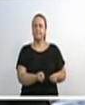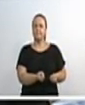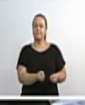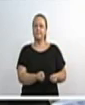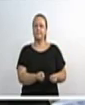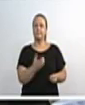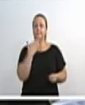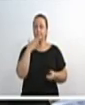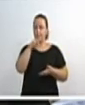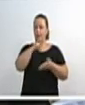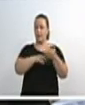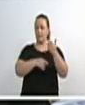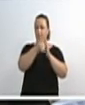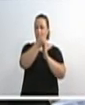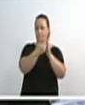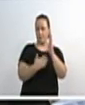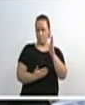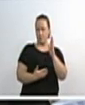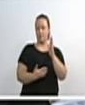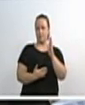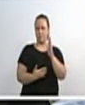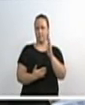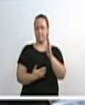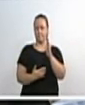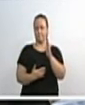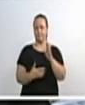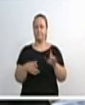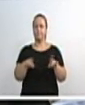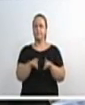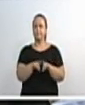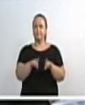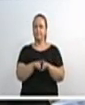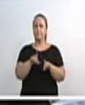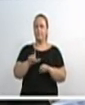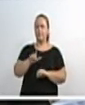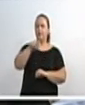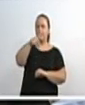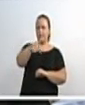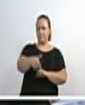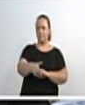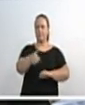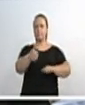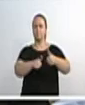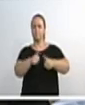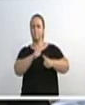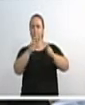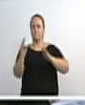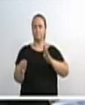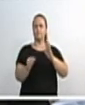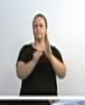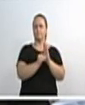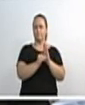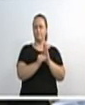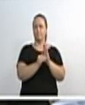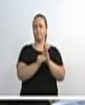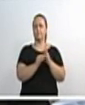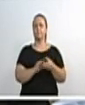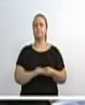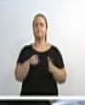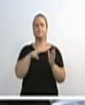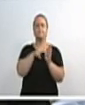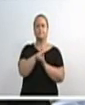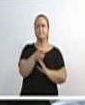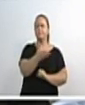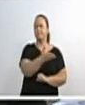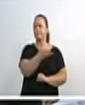o requerimento de moção e também para posterior inclusão na ordem do dia. Eu consulto, senhores